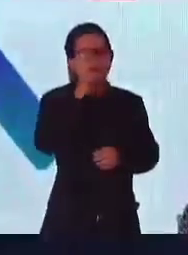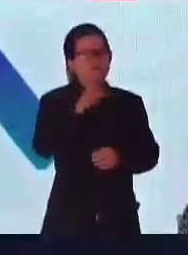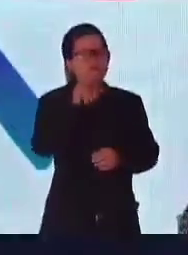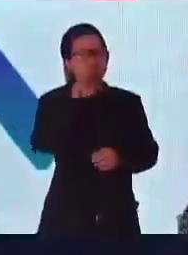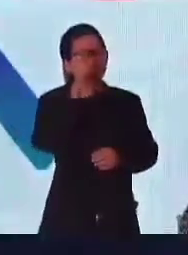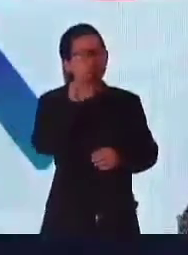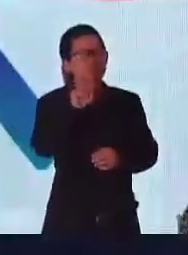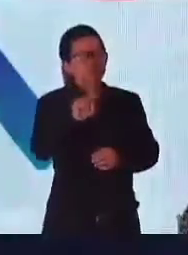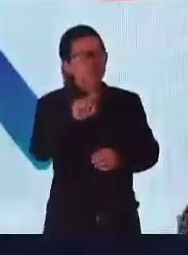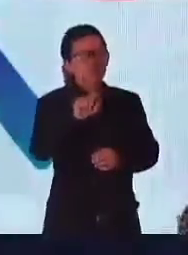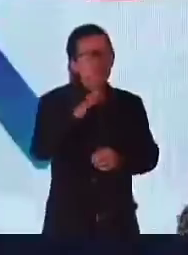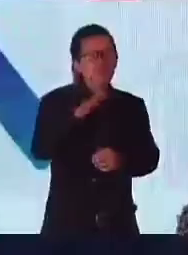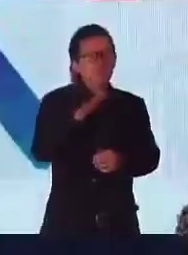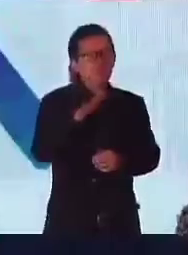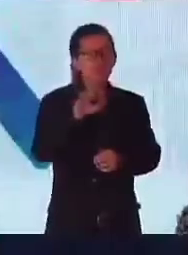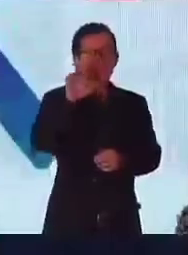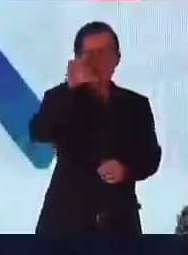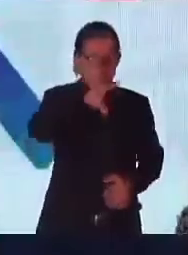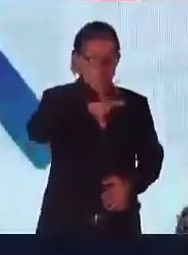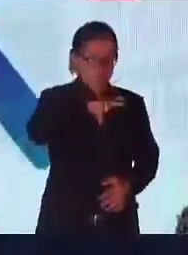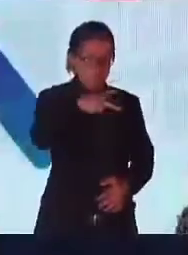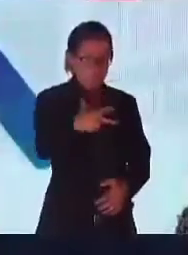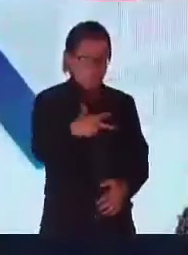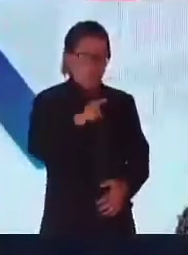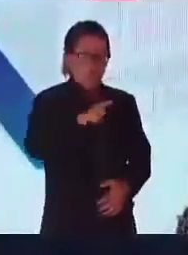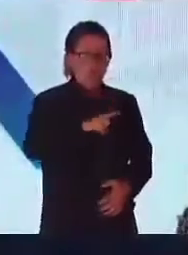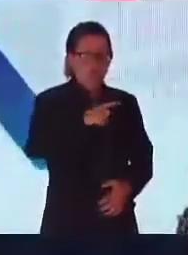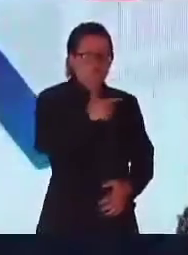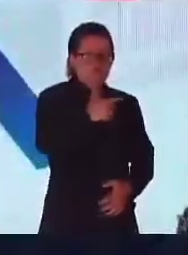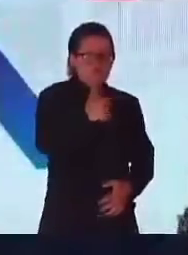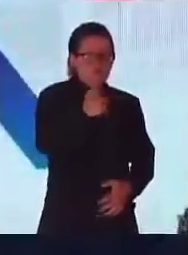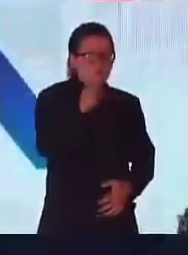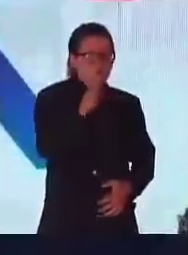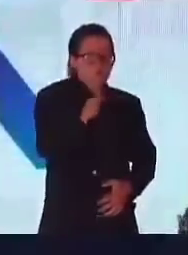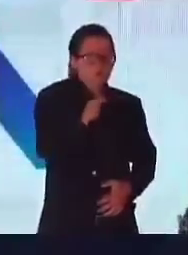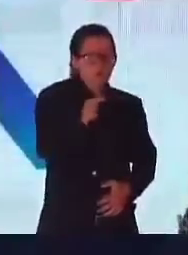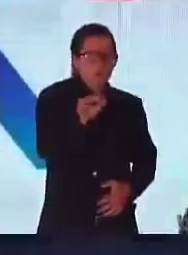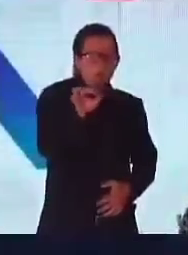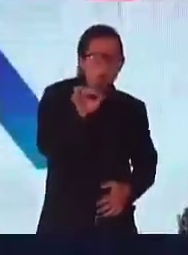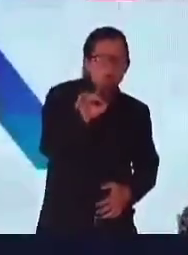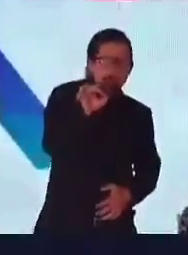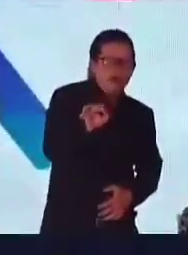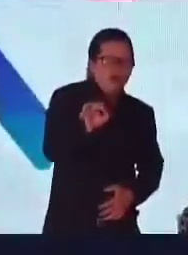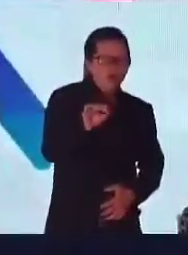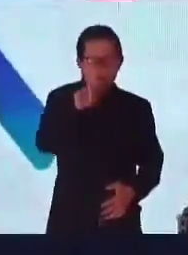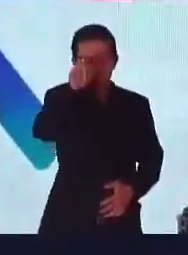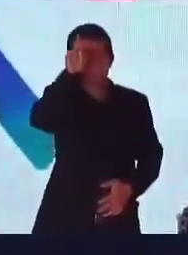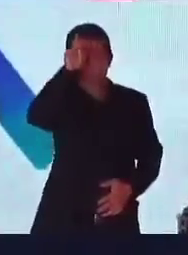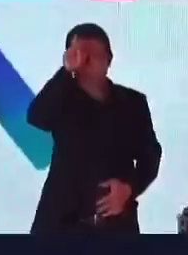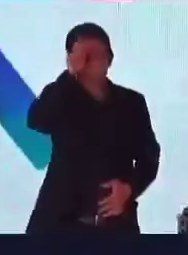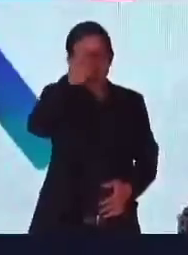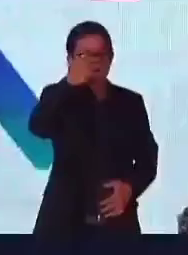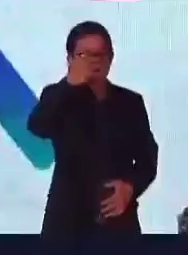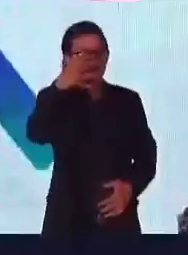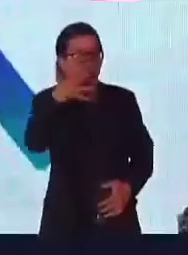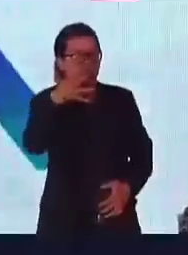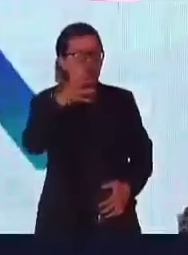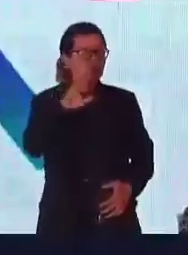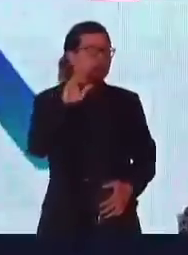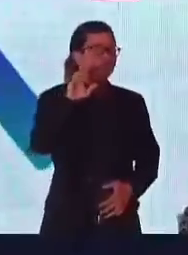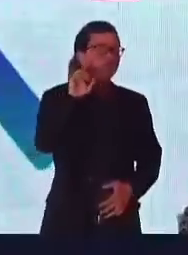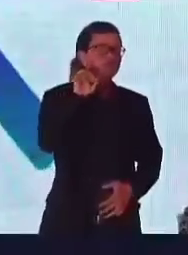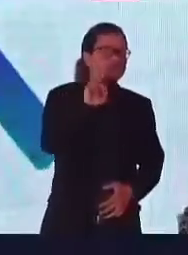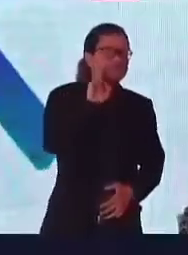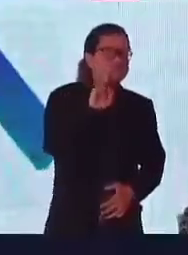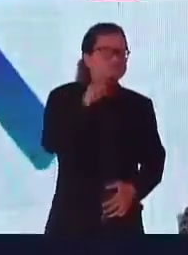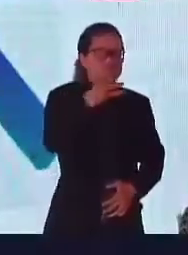habitantes. Portugal tem 21 doutores por 100 mil habitantes. A Alemanha tem 34. Os Estados Unidos passa de 36.